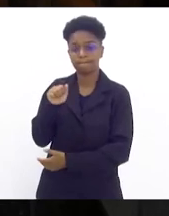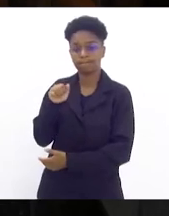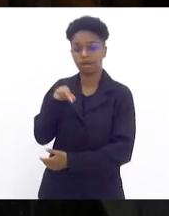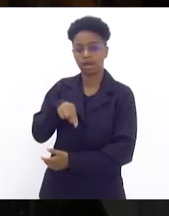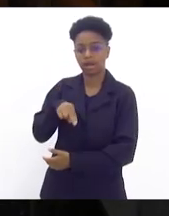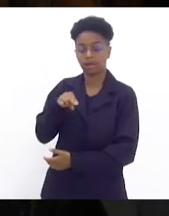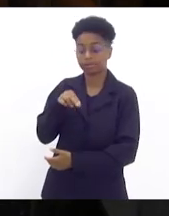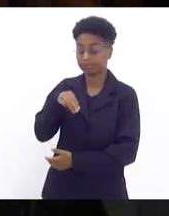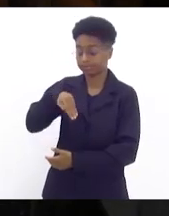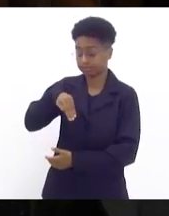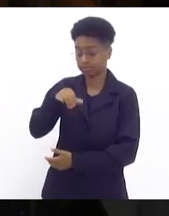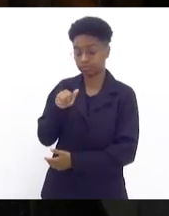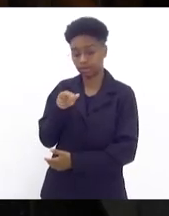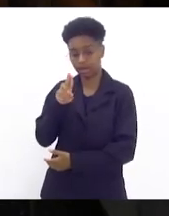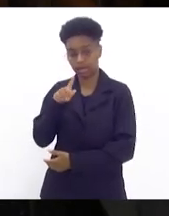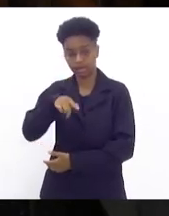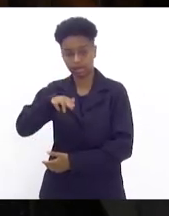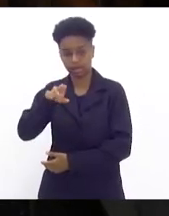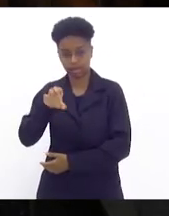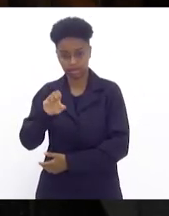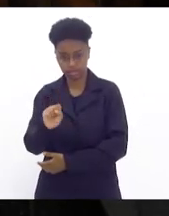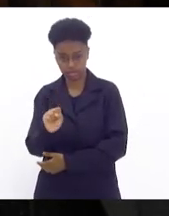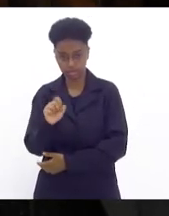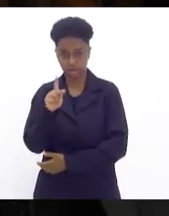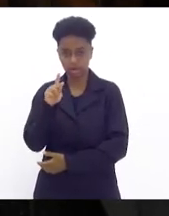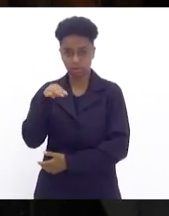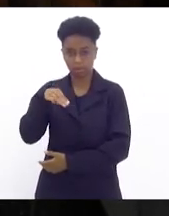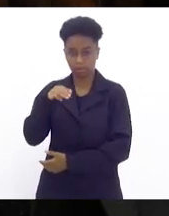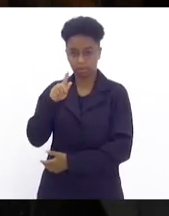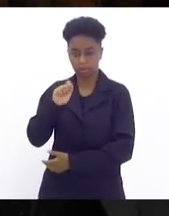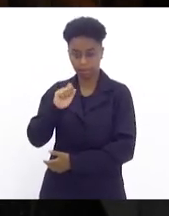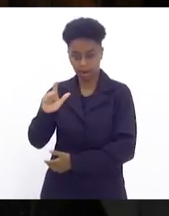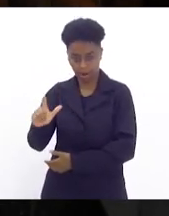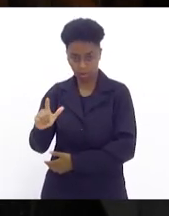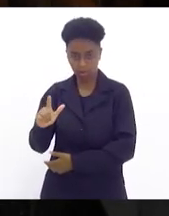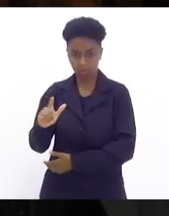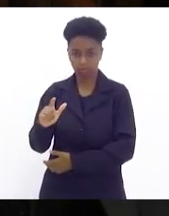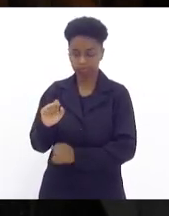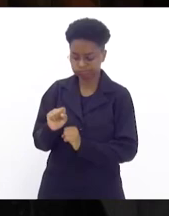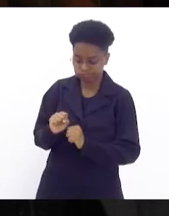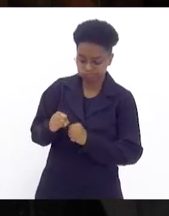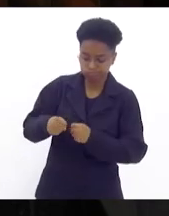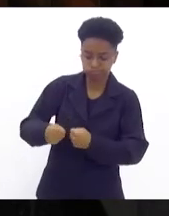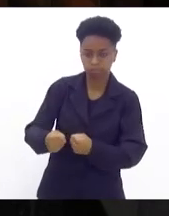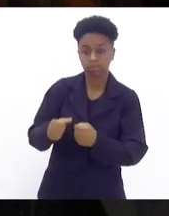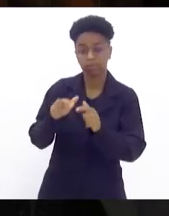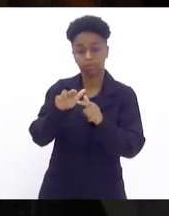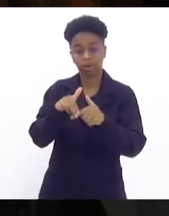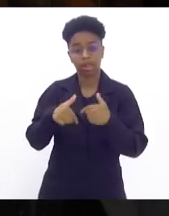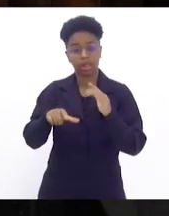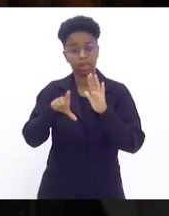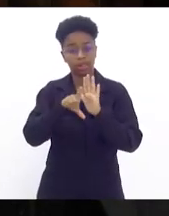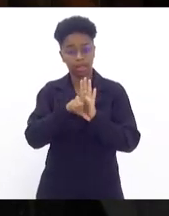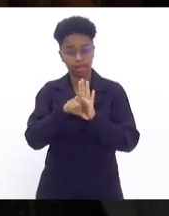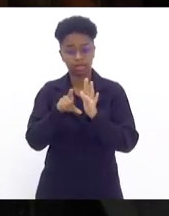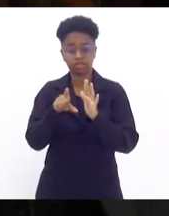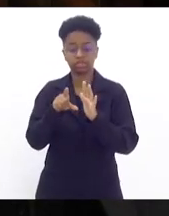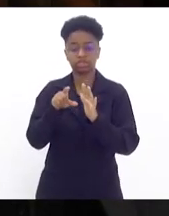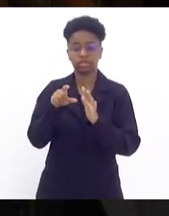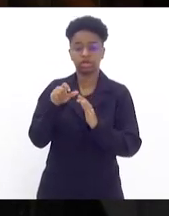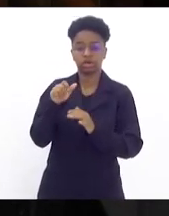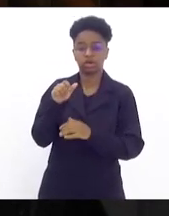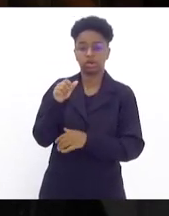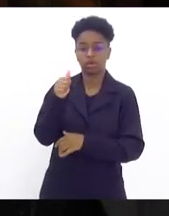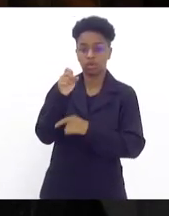que juntou forças e com a lei dos quintos embasor toda a